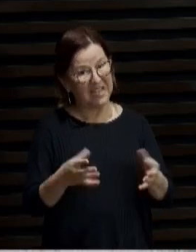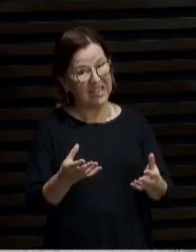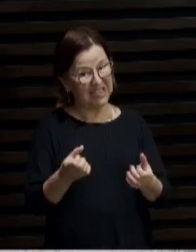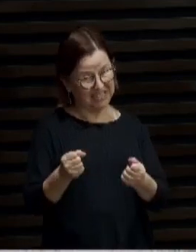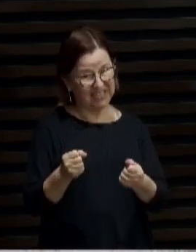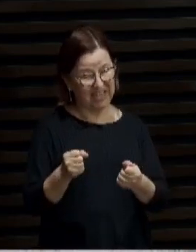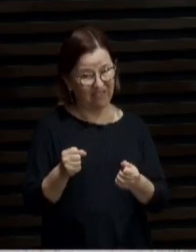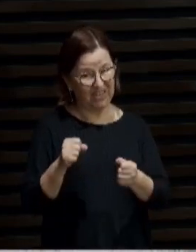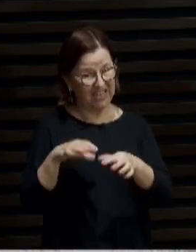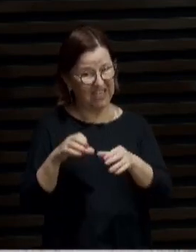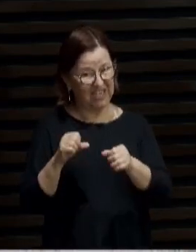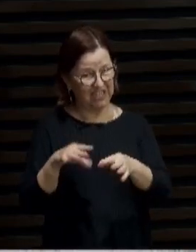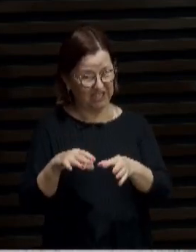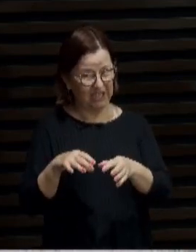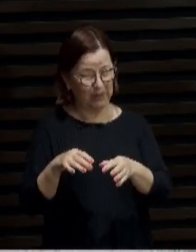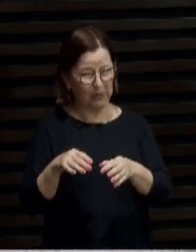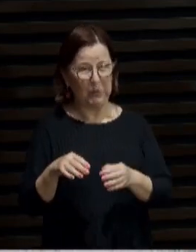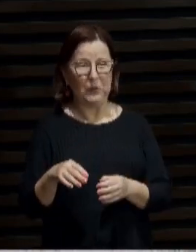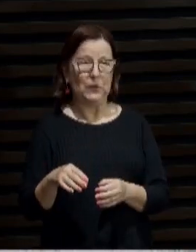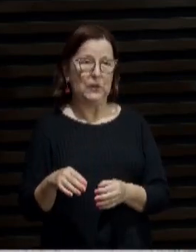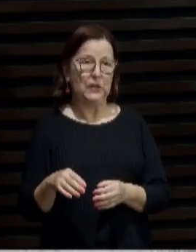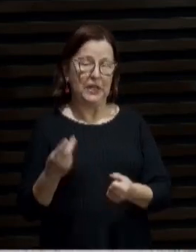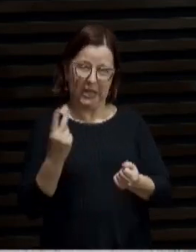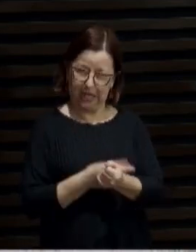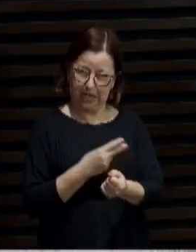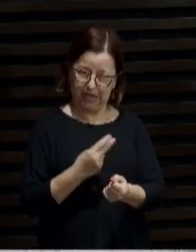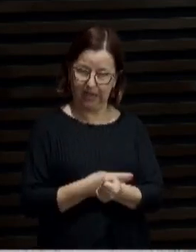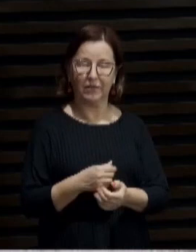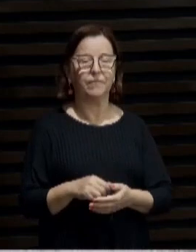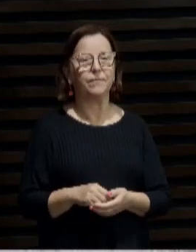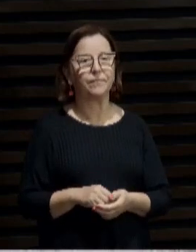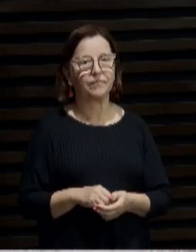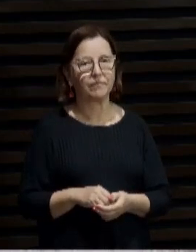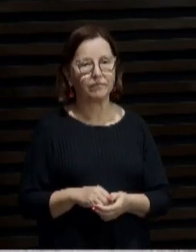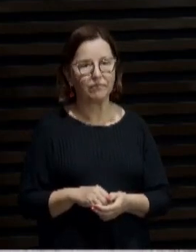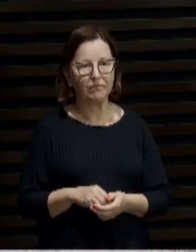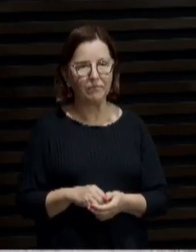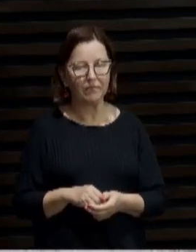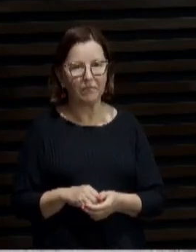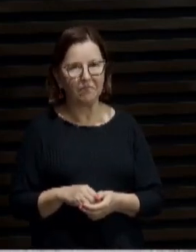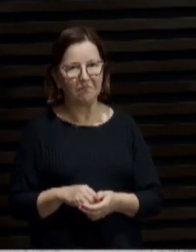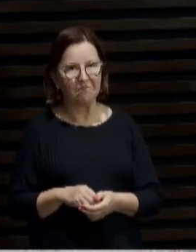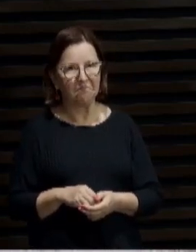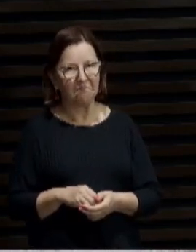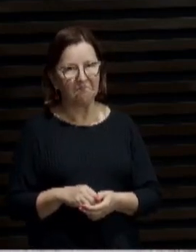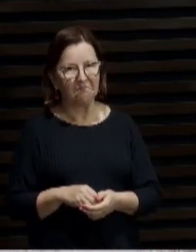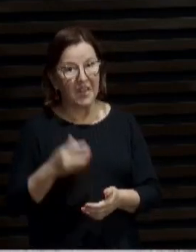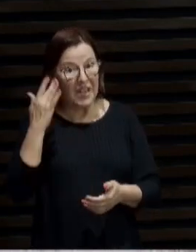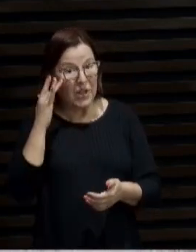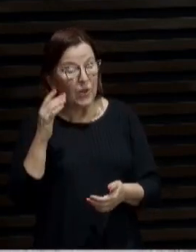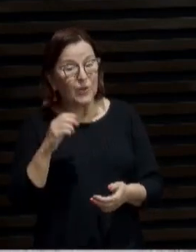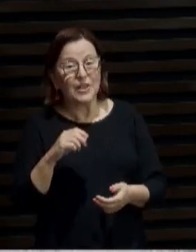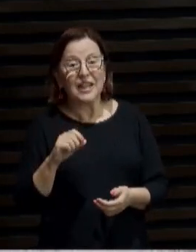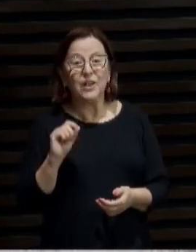profetisa Jezabel. Eles identificavam que o ensino estava errado, por algum motivo, a palavra não deixa claro,